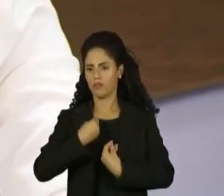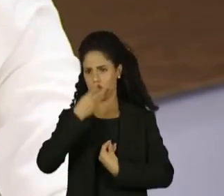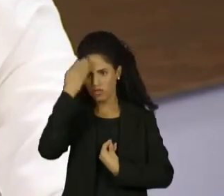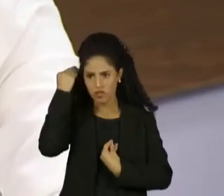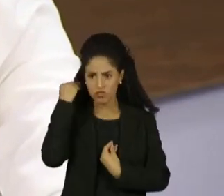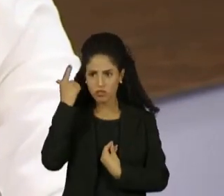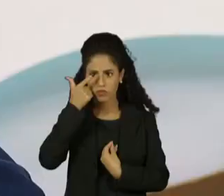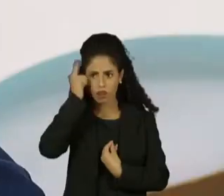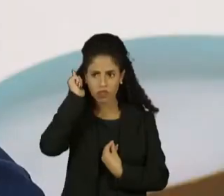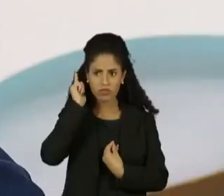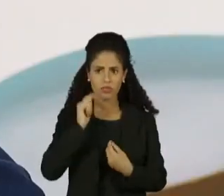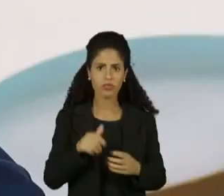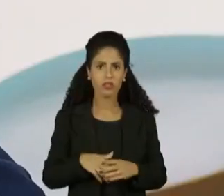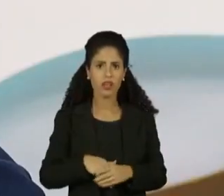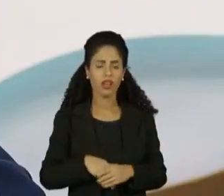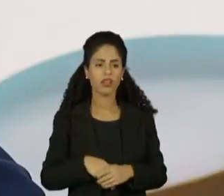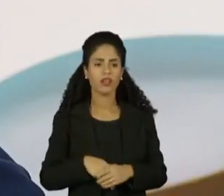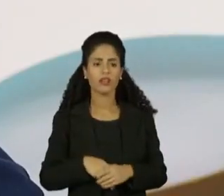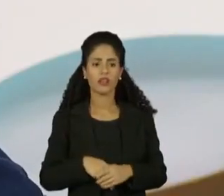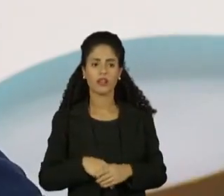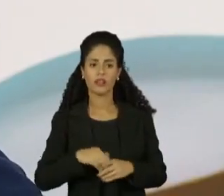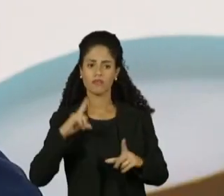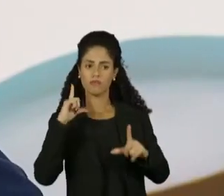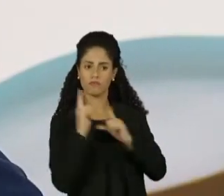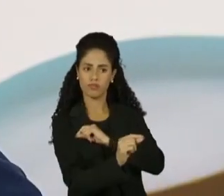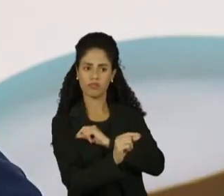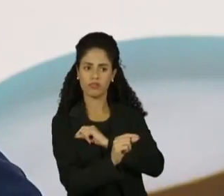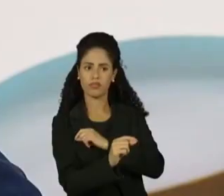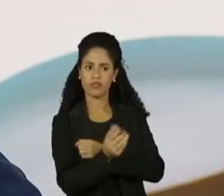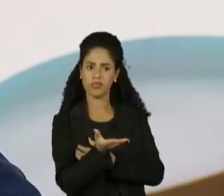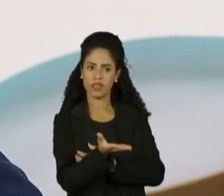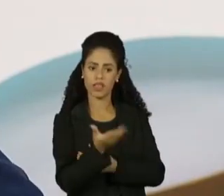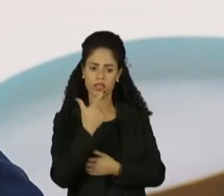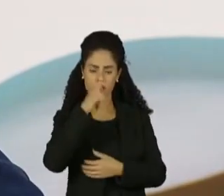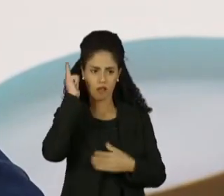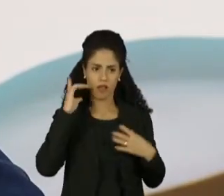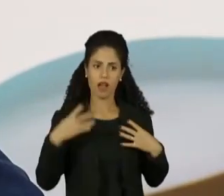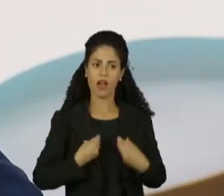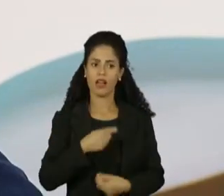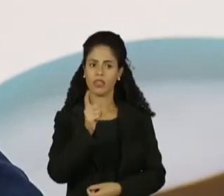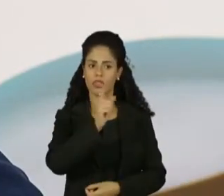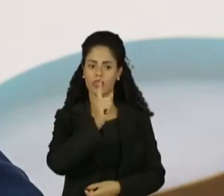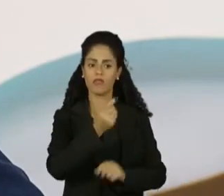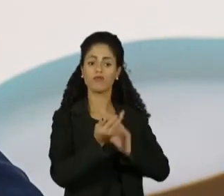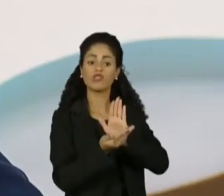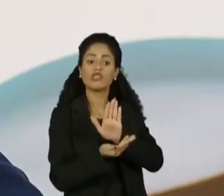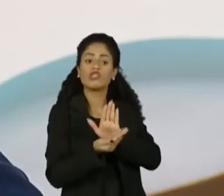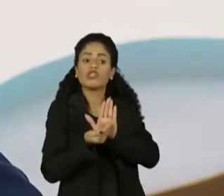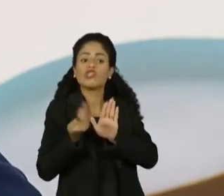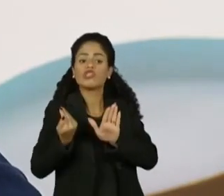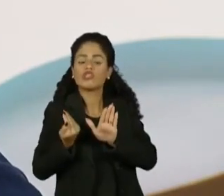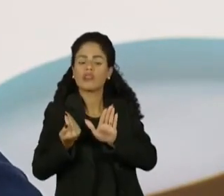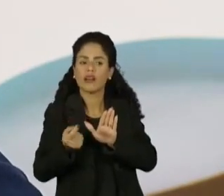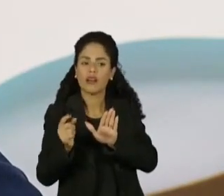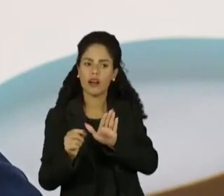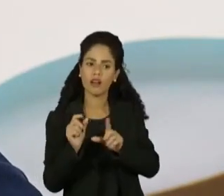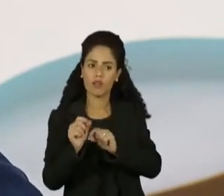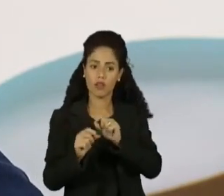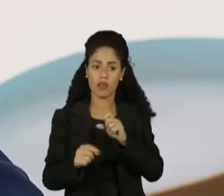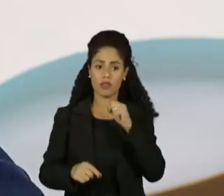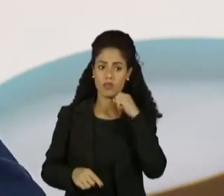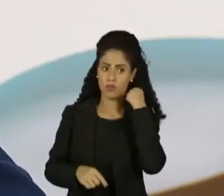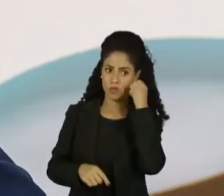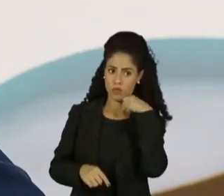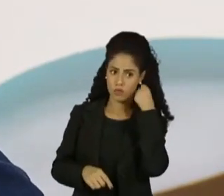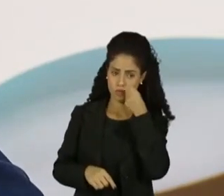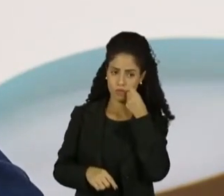Moraes? Não se está se falando de escapar das mãos do ministro Alexandre de Moraes, está se falando de retirar essa relação que existe entre o Supremo Tribunal